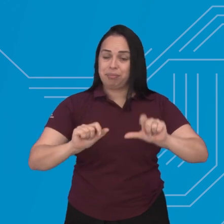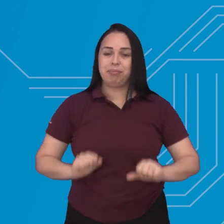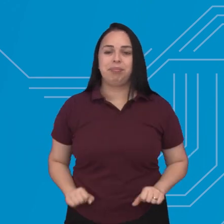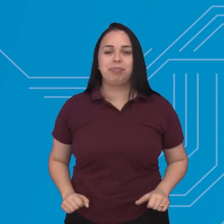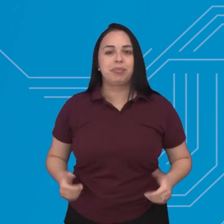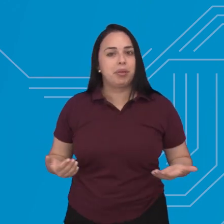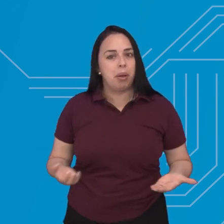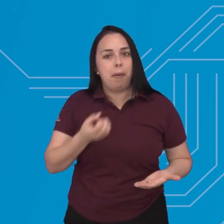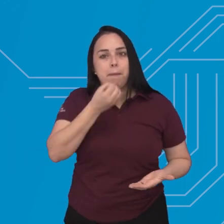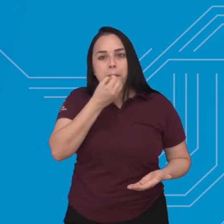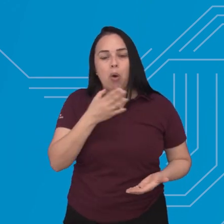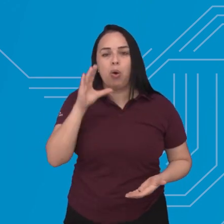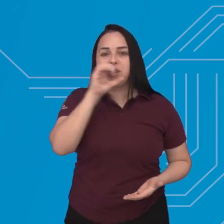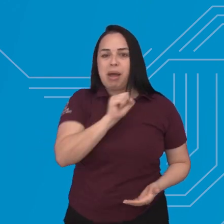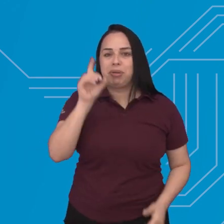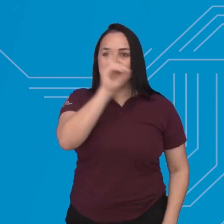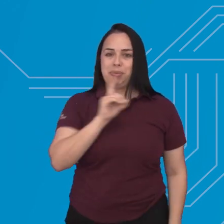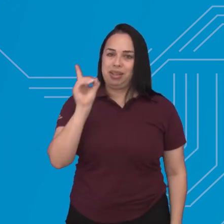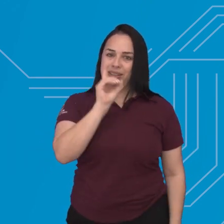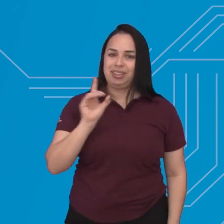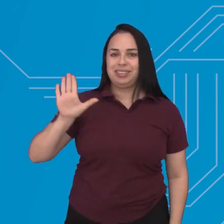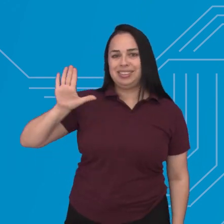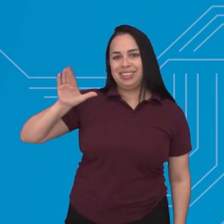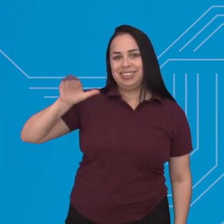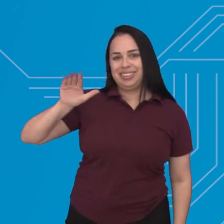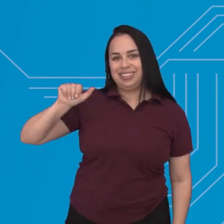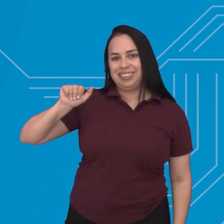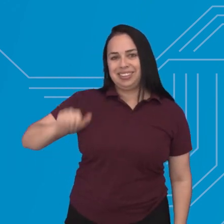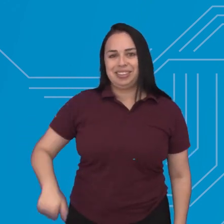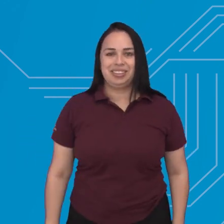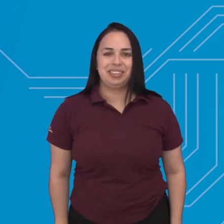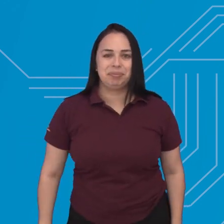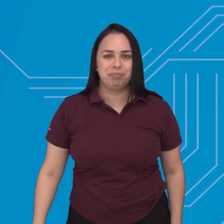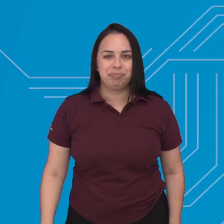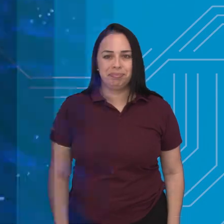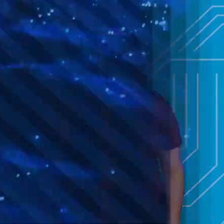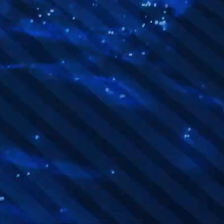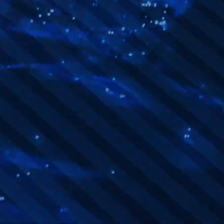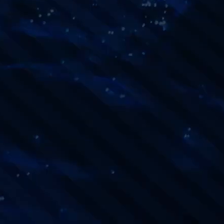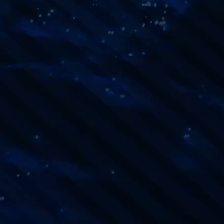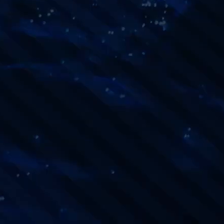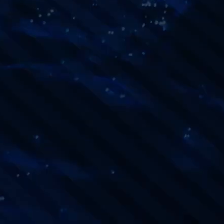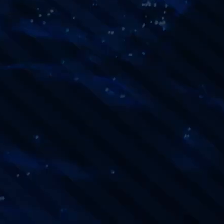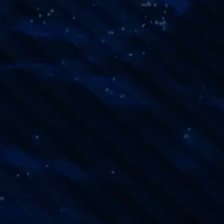Câmara SJC. Um bom final de semana para você, até mais, tchau!